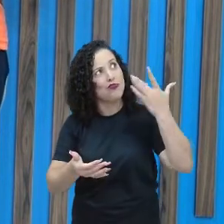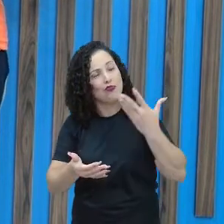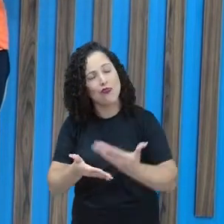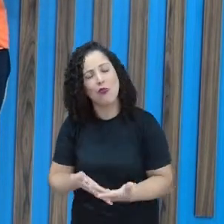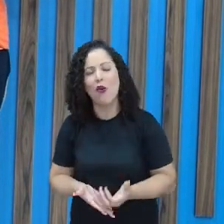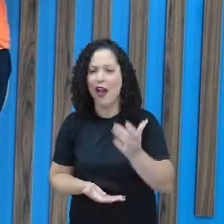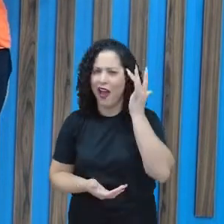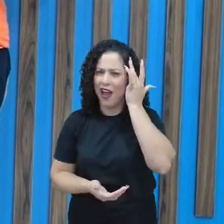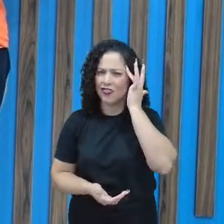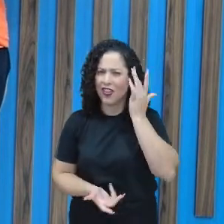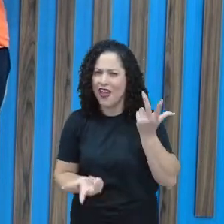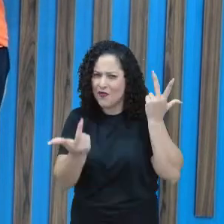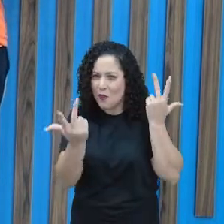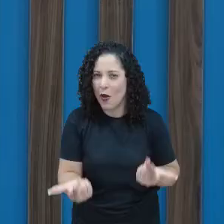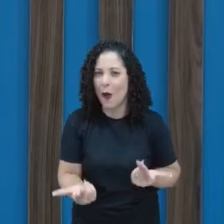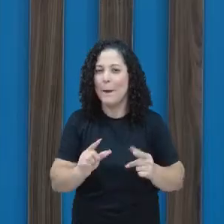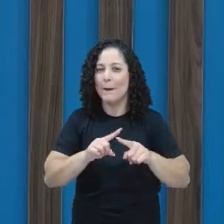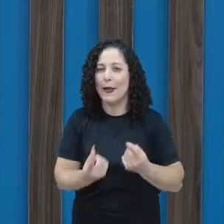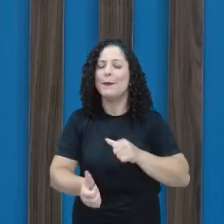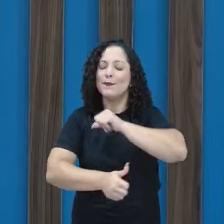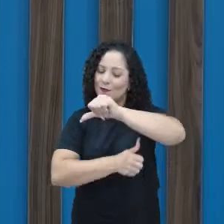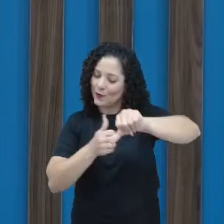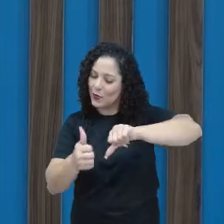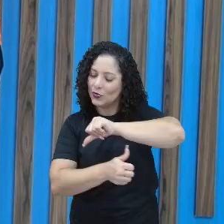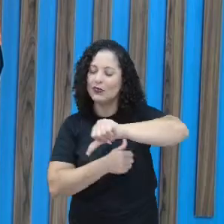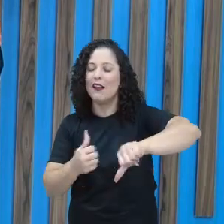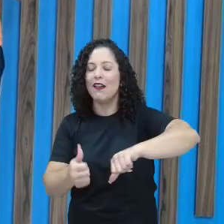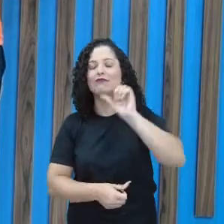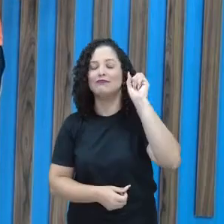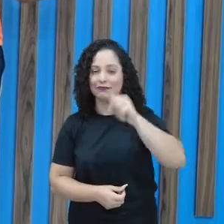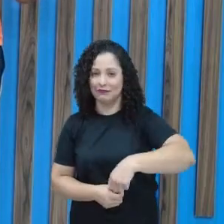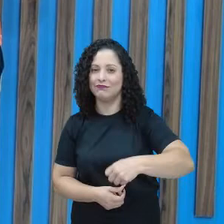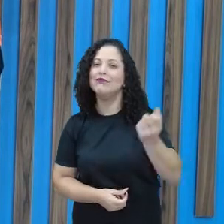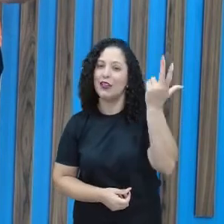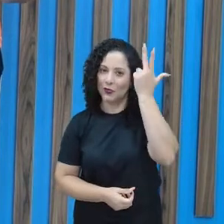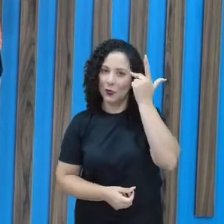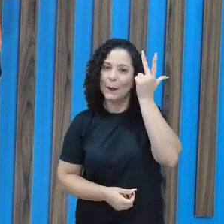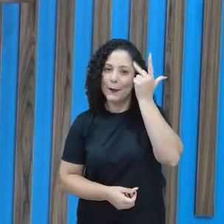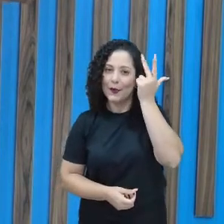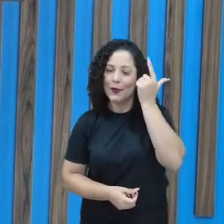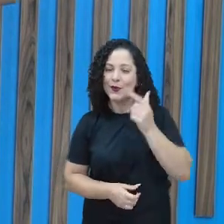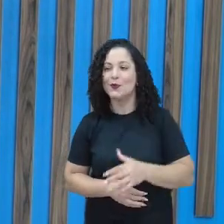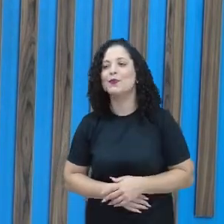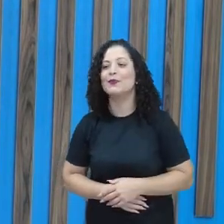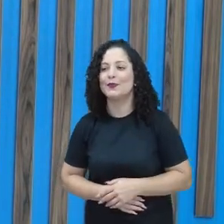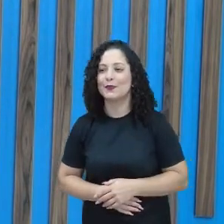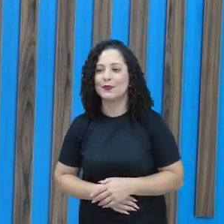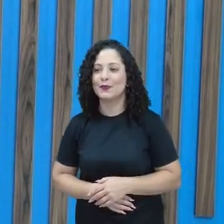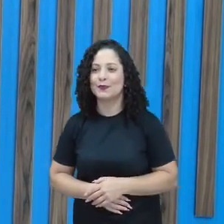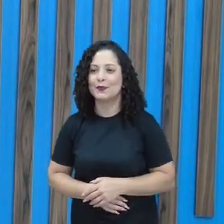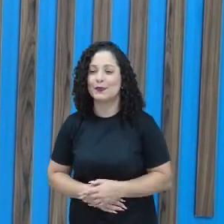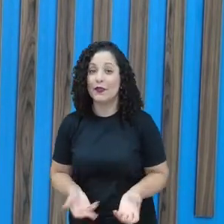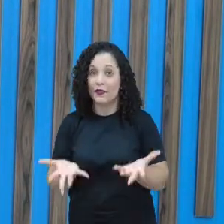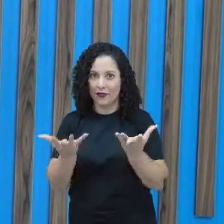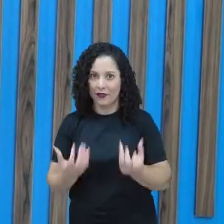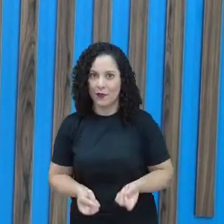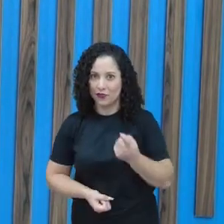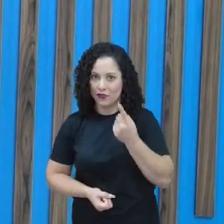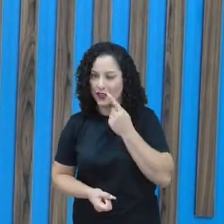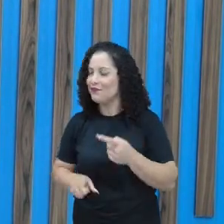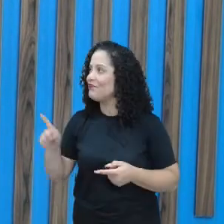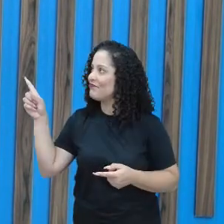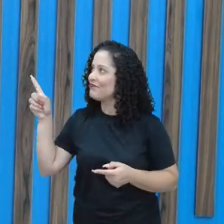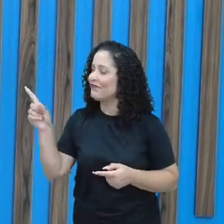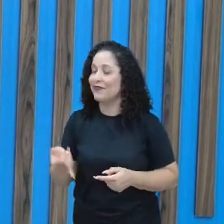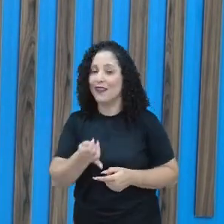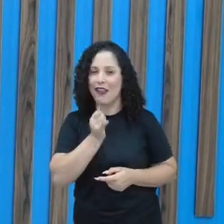Eu geralmente sempre mudo Mas eu alguma acho que isso coisa. acontece com todo Mas é mundo, normal, né? gente, é normal, tá? Não se inquietem. Vamos ler um